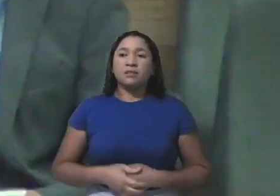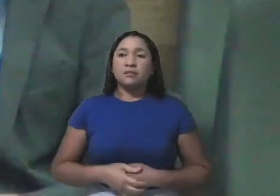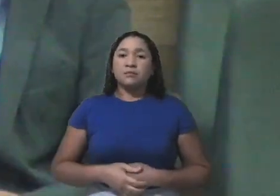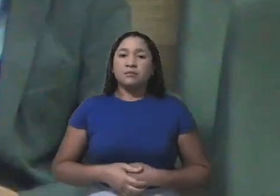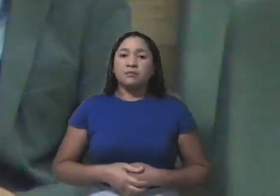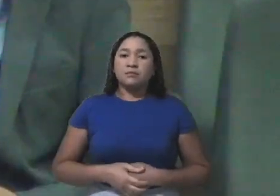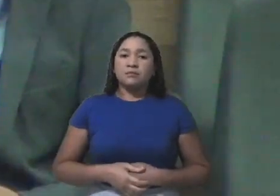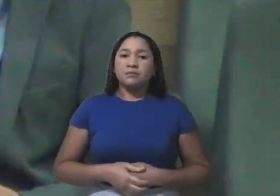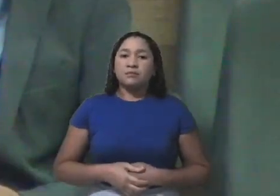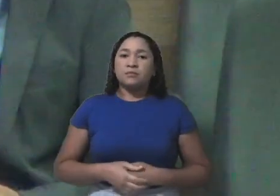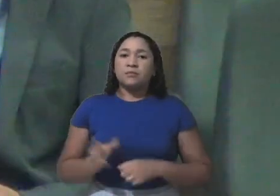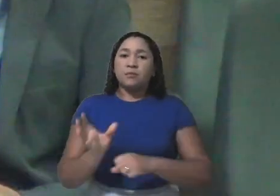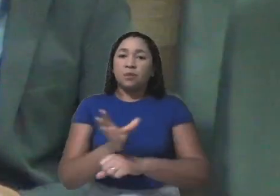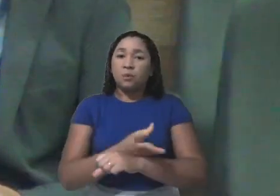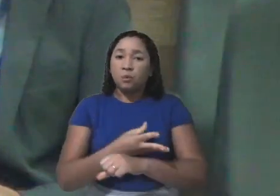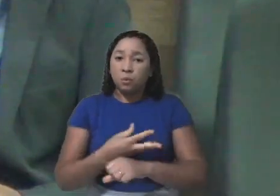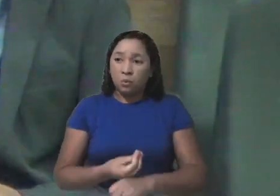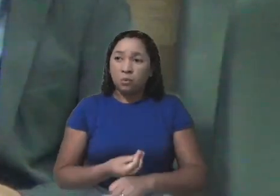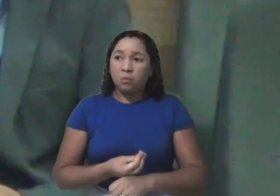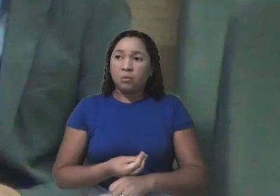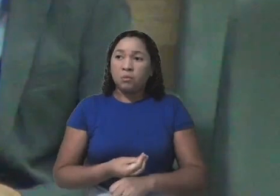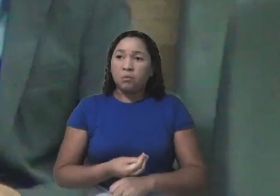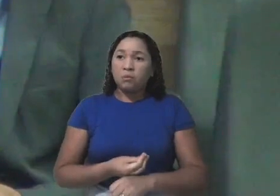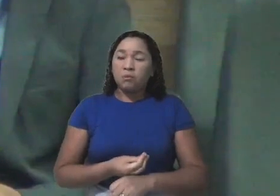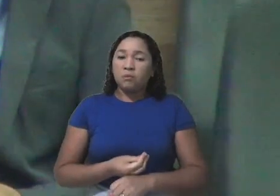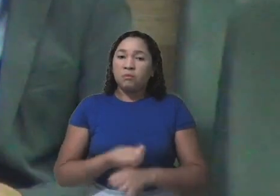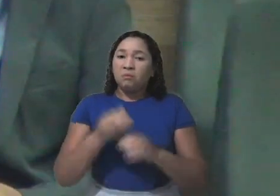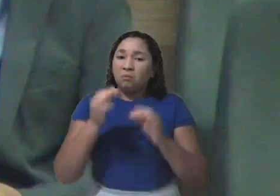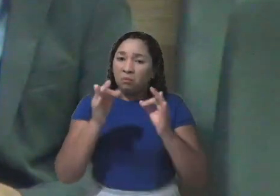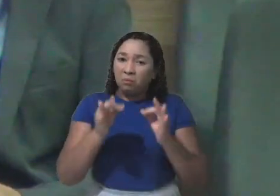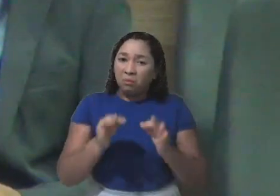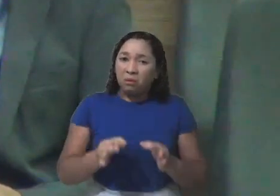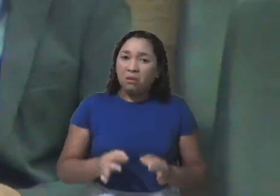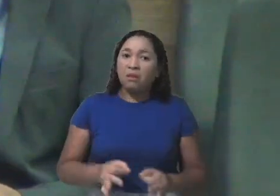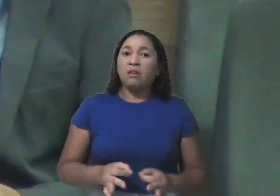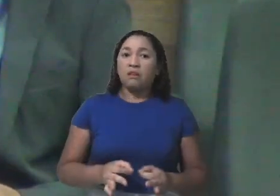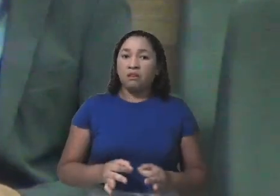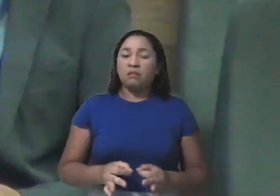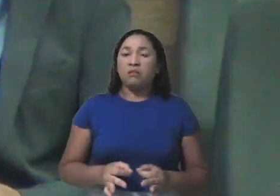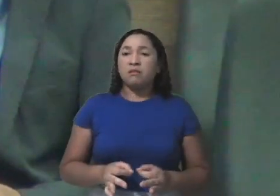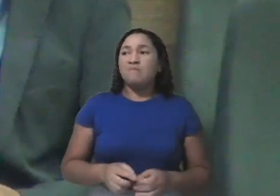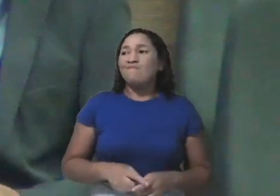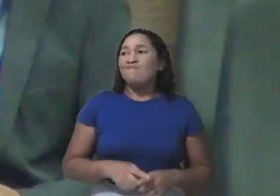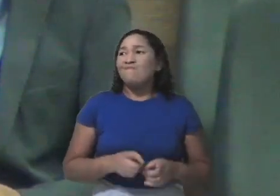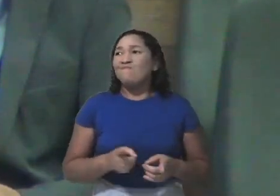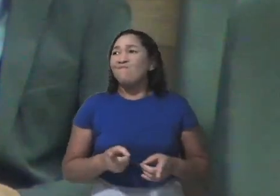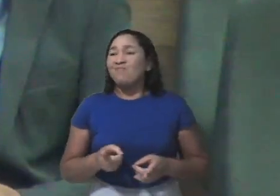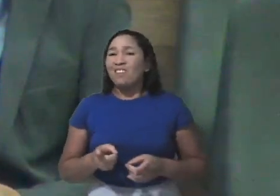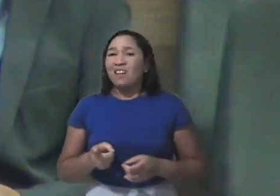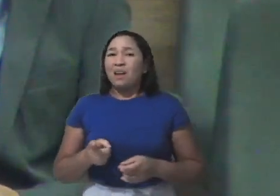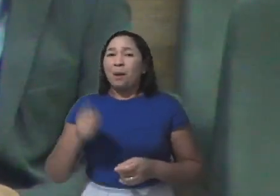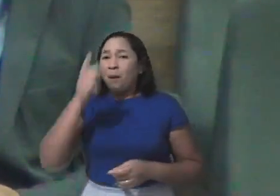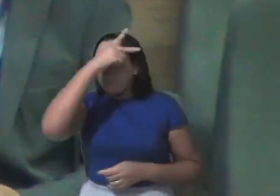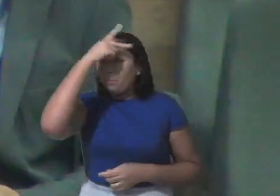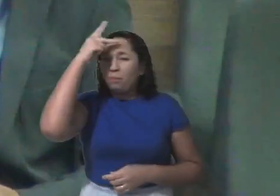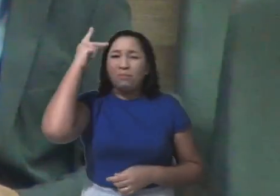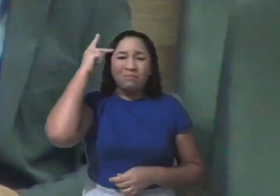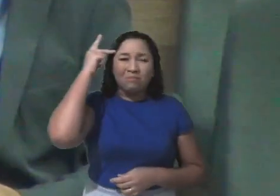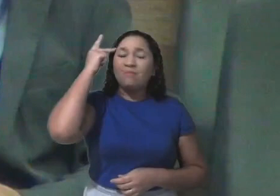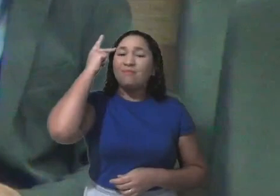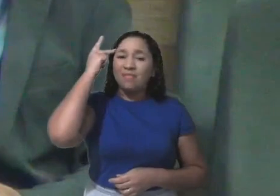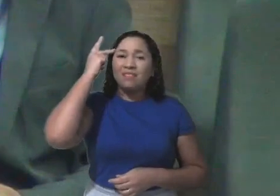velha, uma igreja estruturada, mas só em pessoas, não na